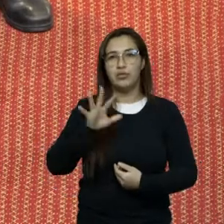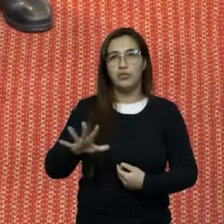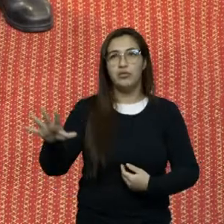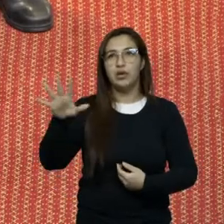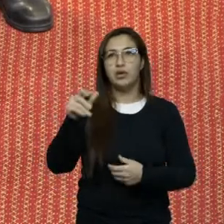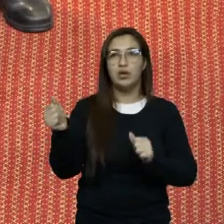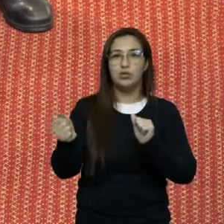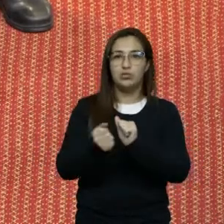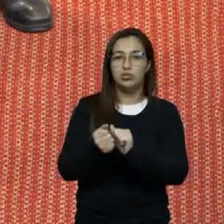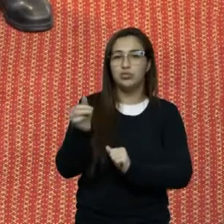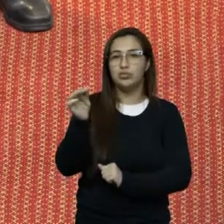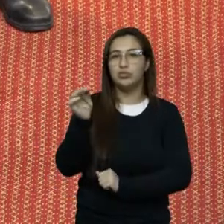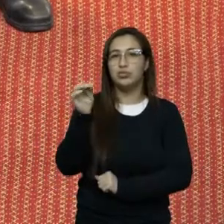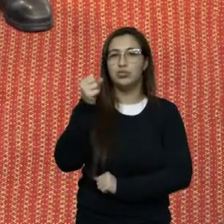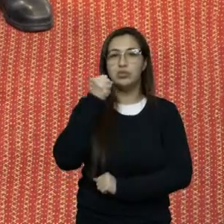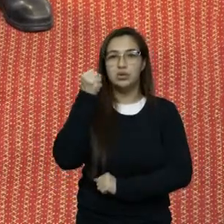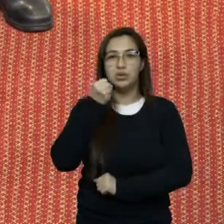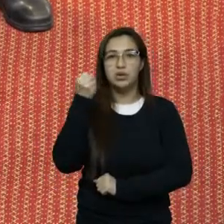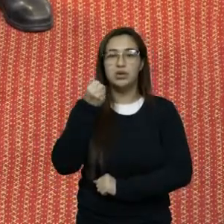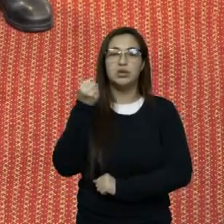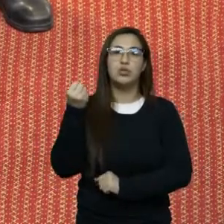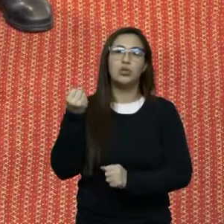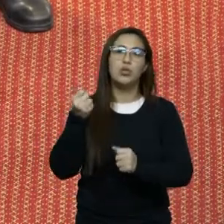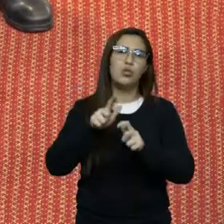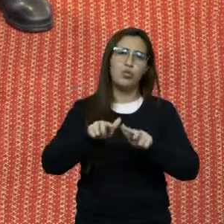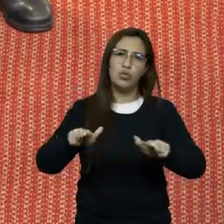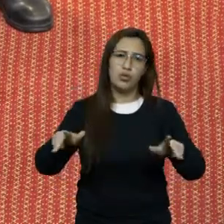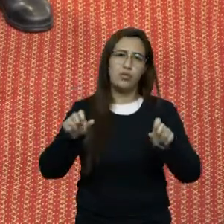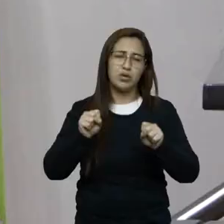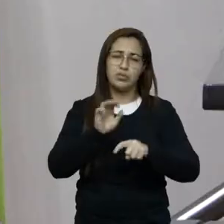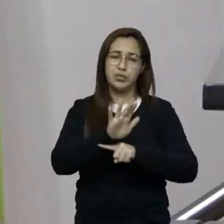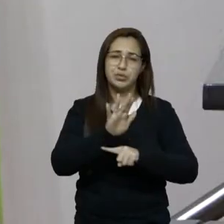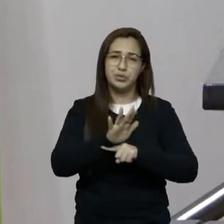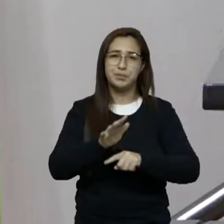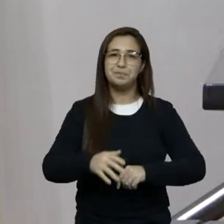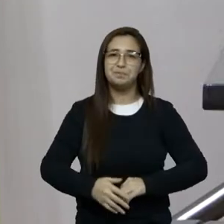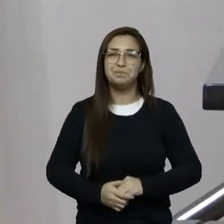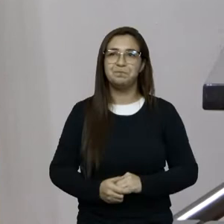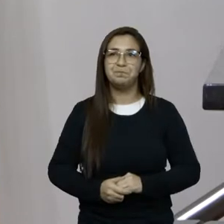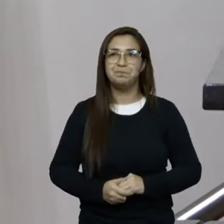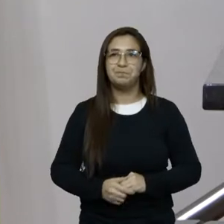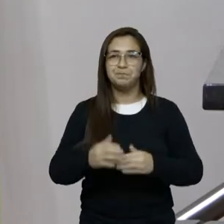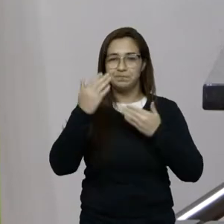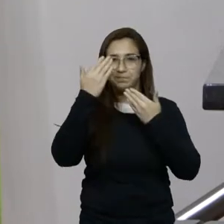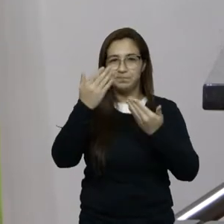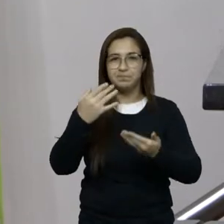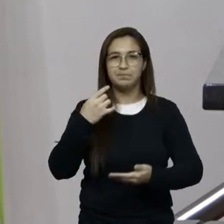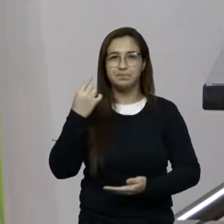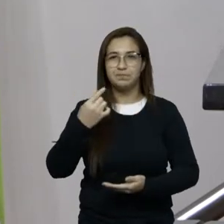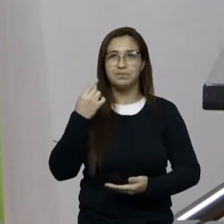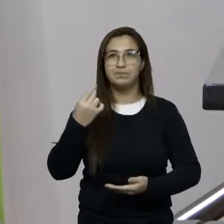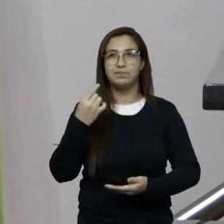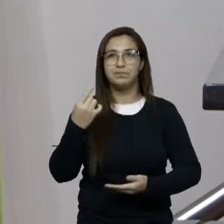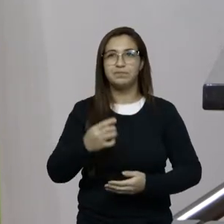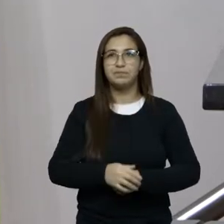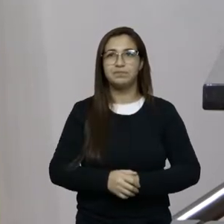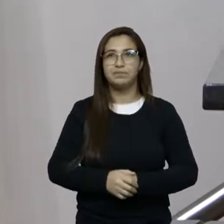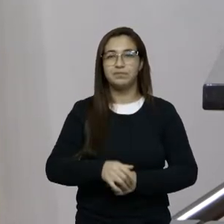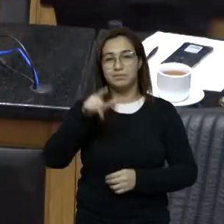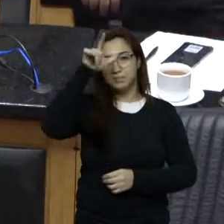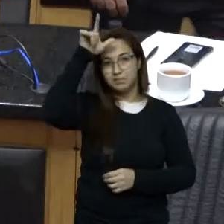buscar esse junto ao Senador Jorginho Mello canta os outros e que poderiam tá ajudando também obrigado adaptador e eu tô